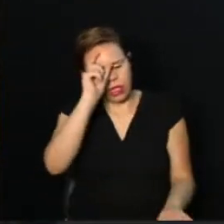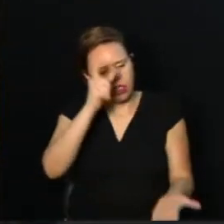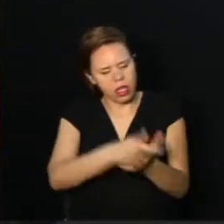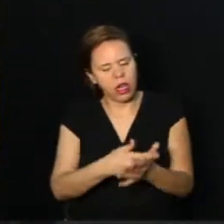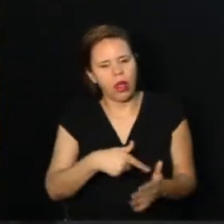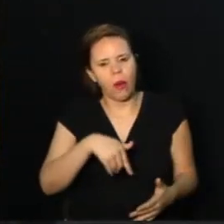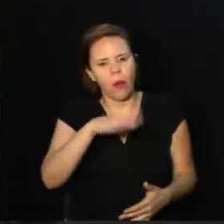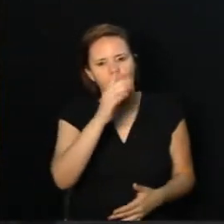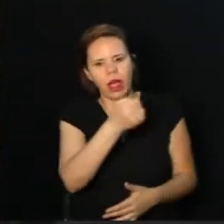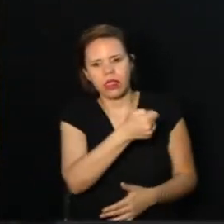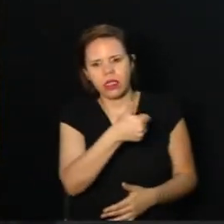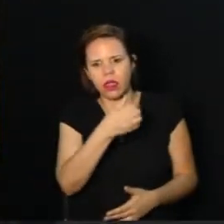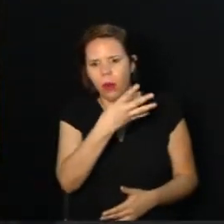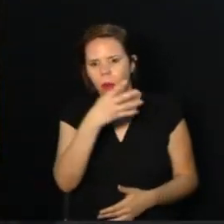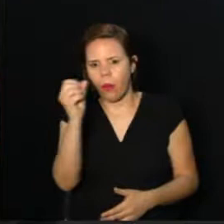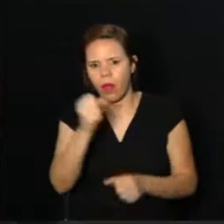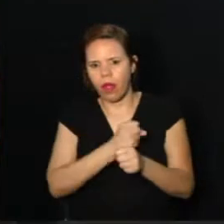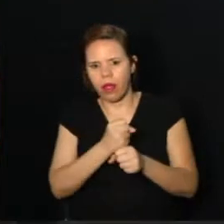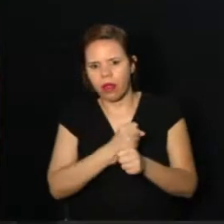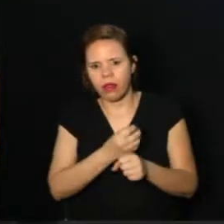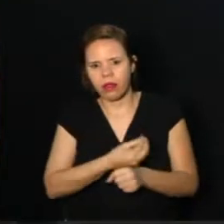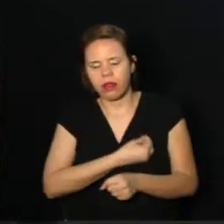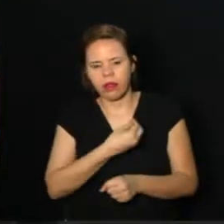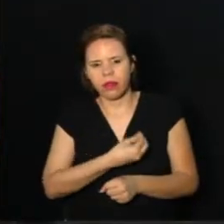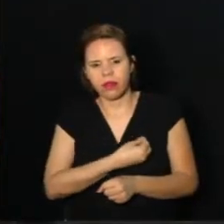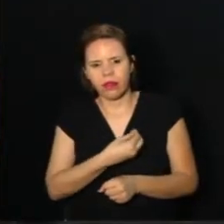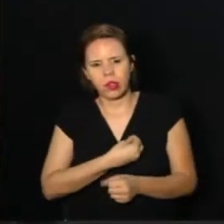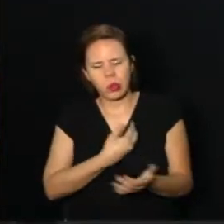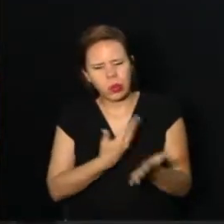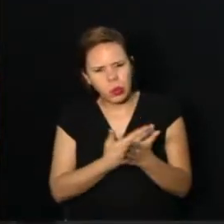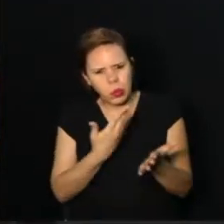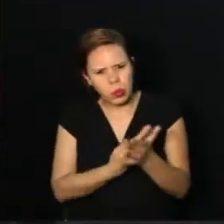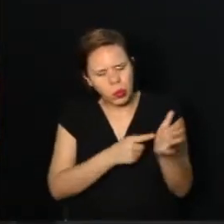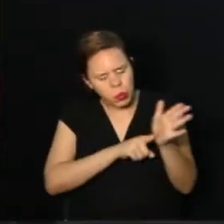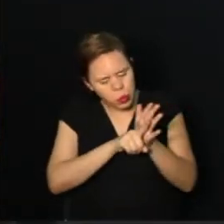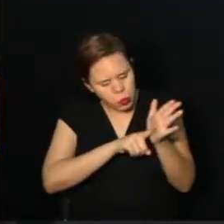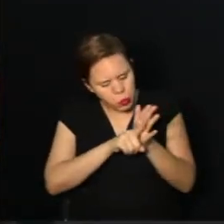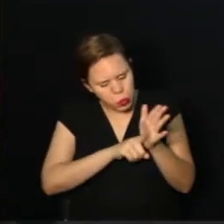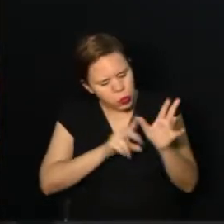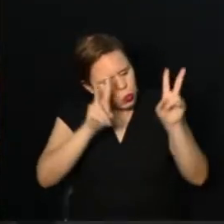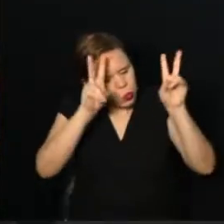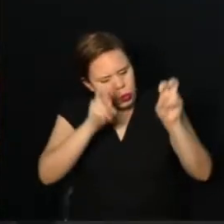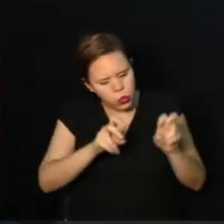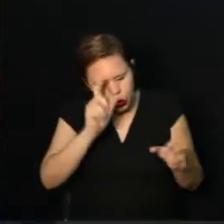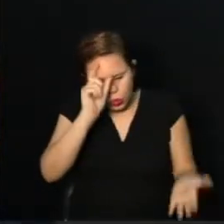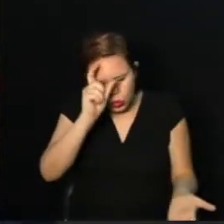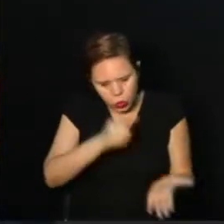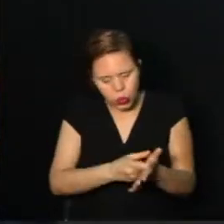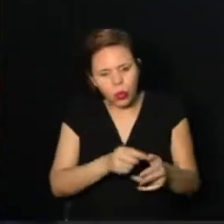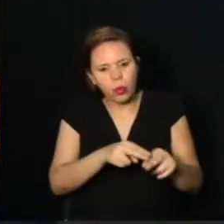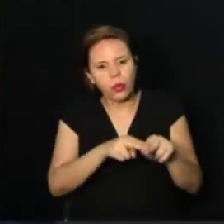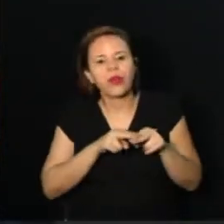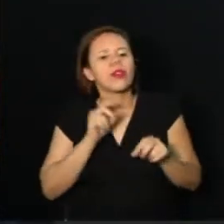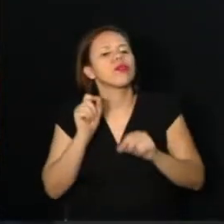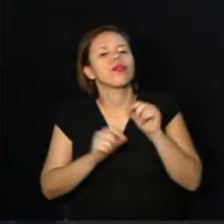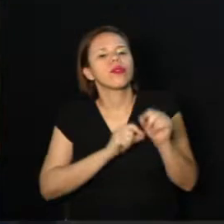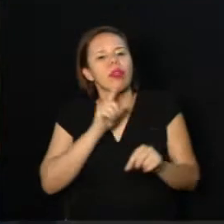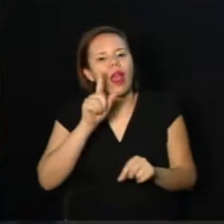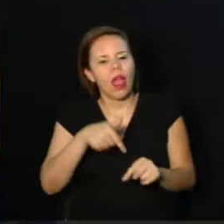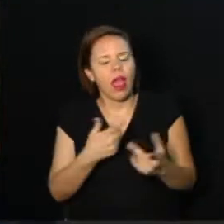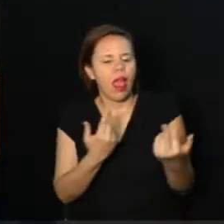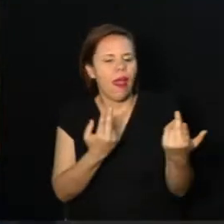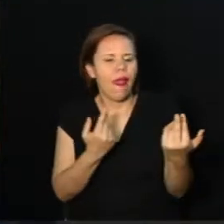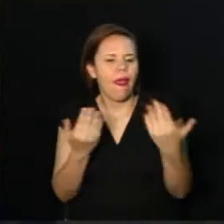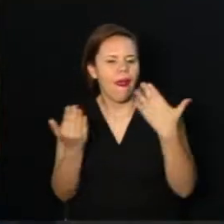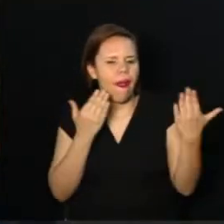quase 40 anos da minha vida estudando a dislexia. E por isso que eu digo que é um